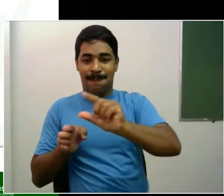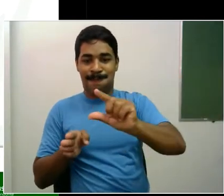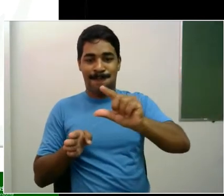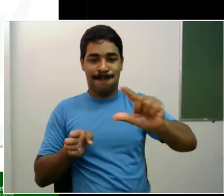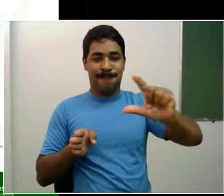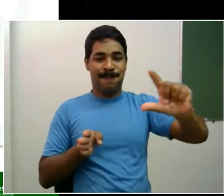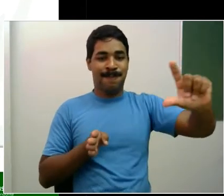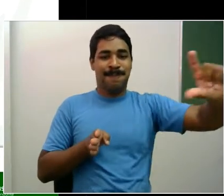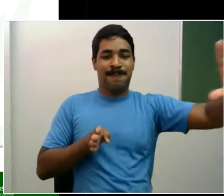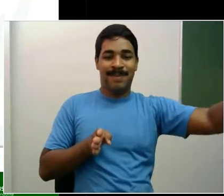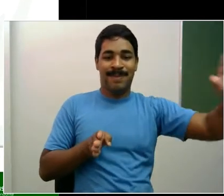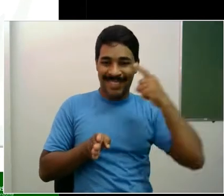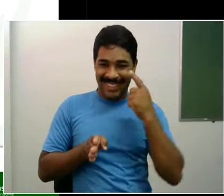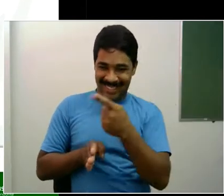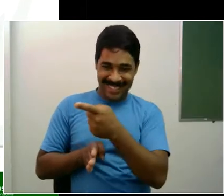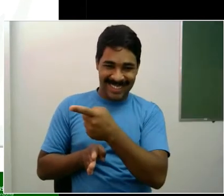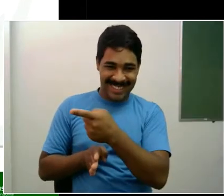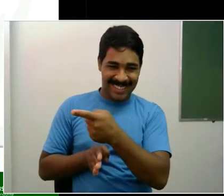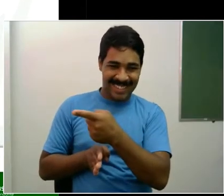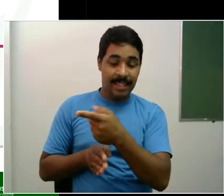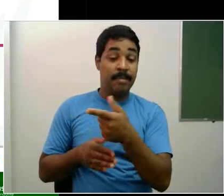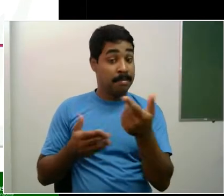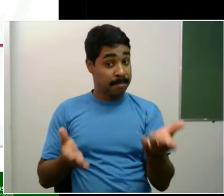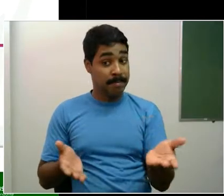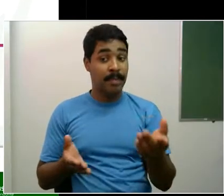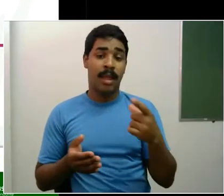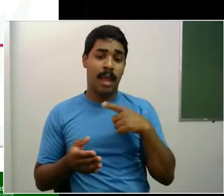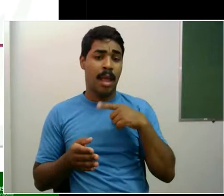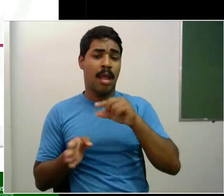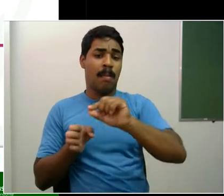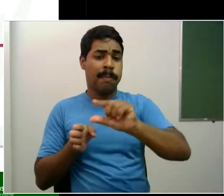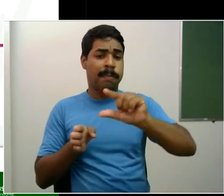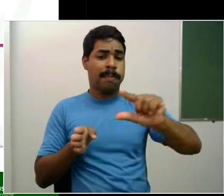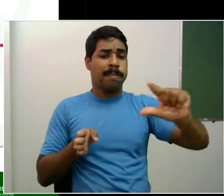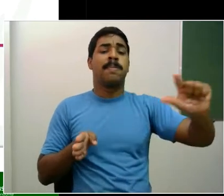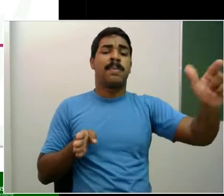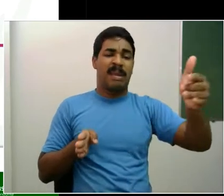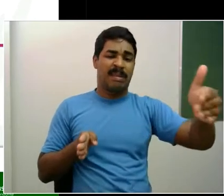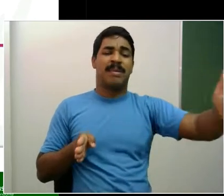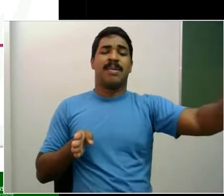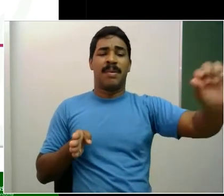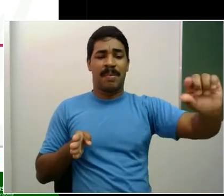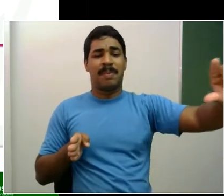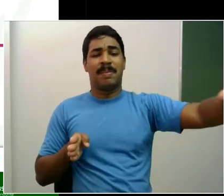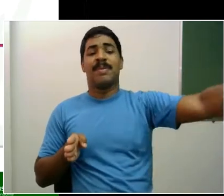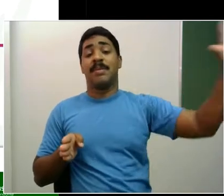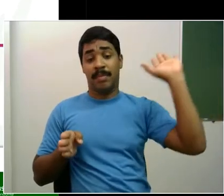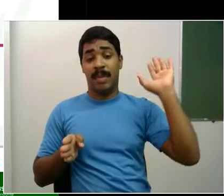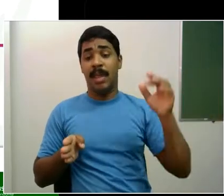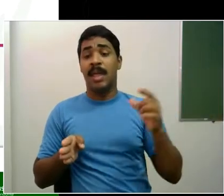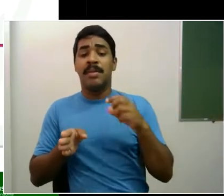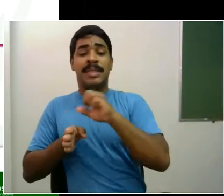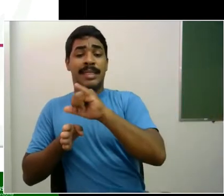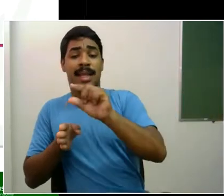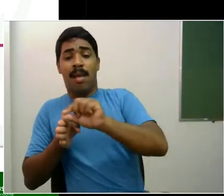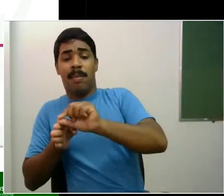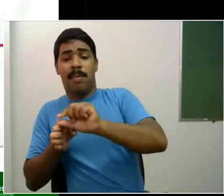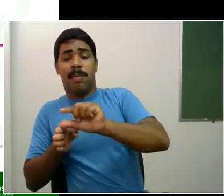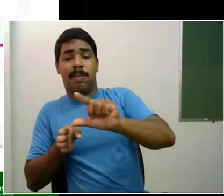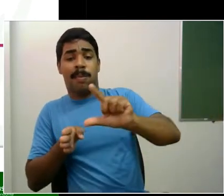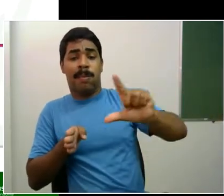para 6, e assim continuaria crescendo. Então, seus espaços estão crescendo e